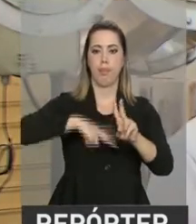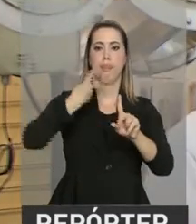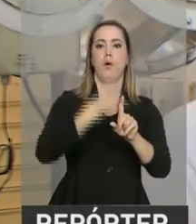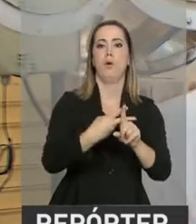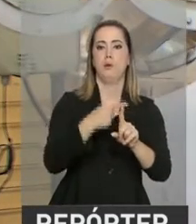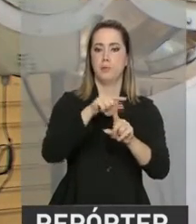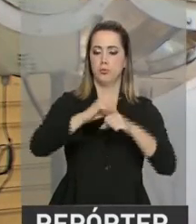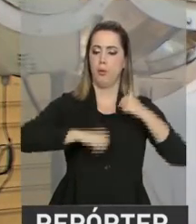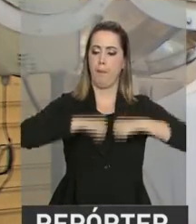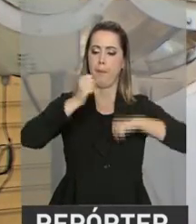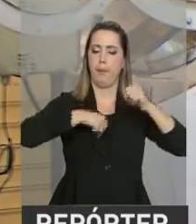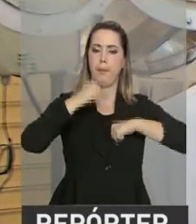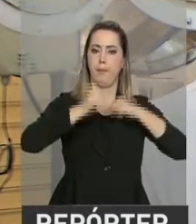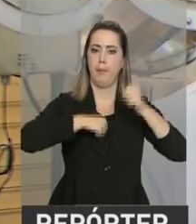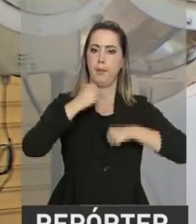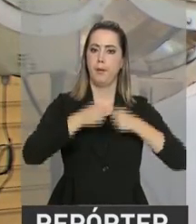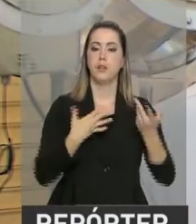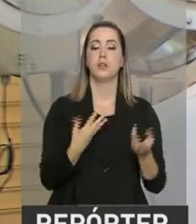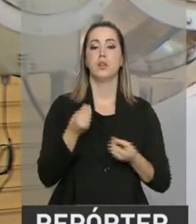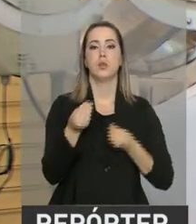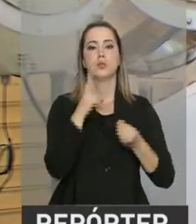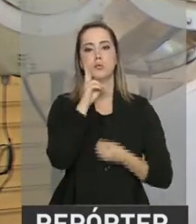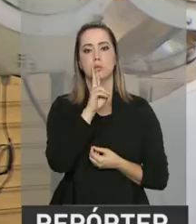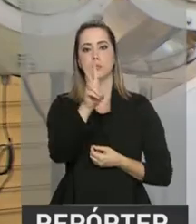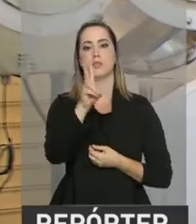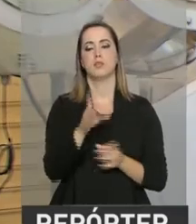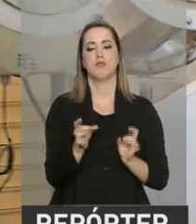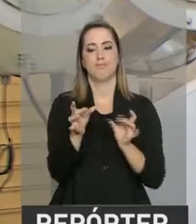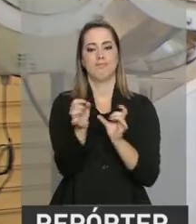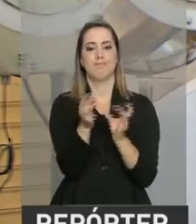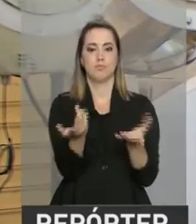produção vamos ver como que vai que vai ser um mercado que o mercado vai ditar